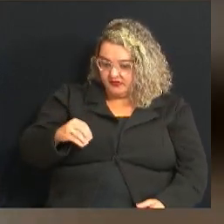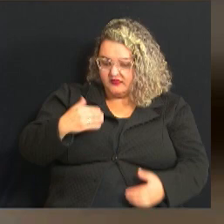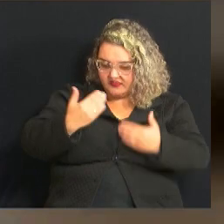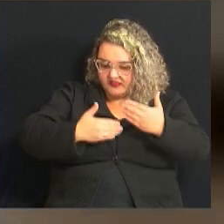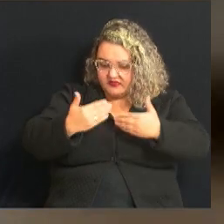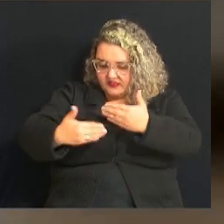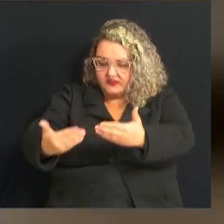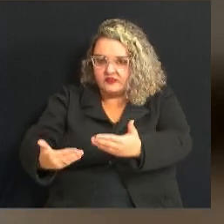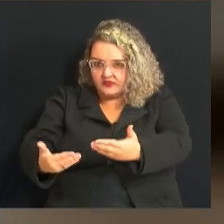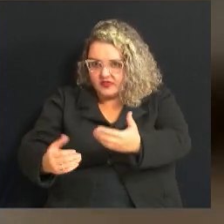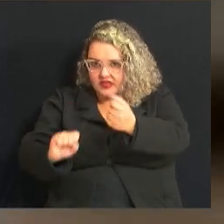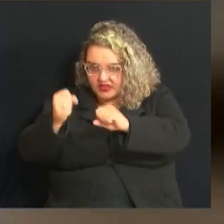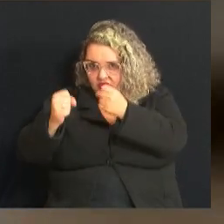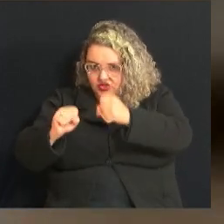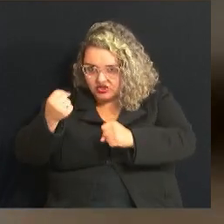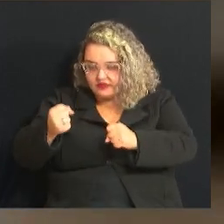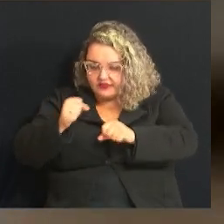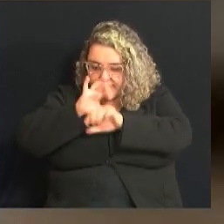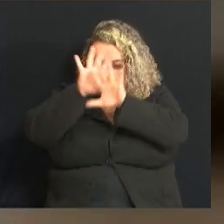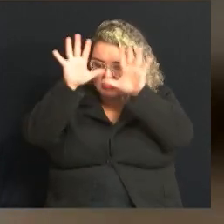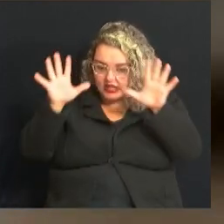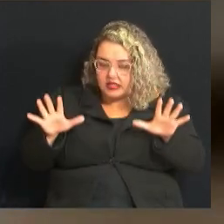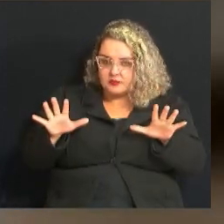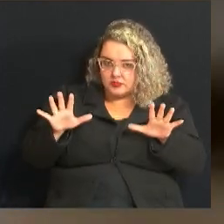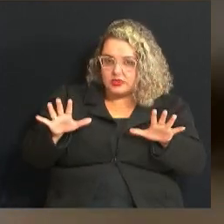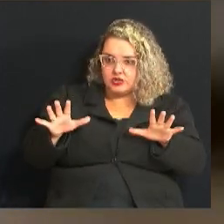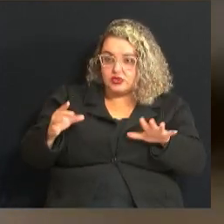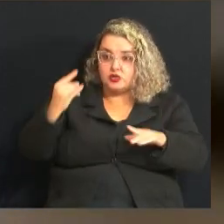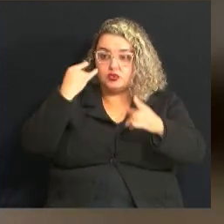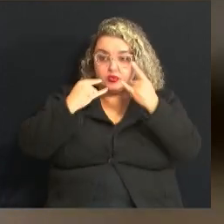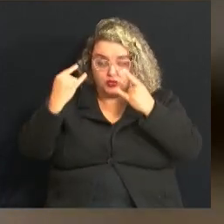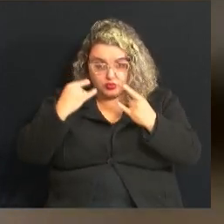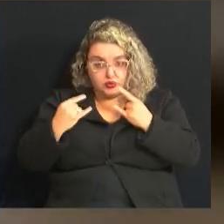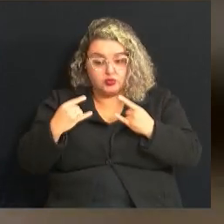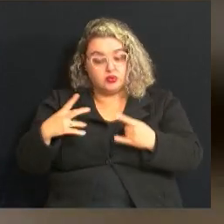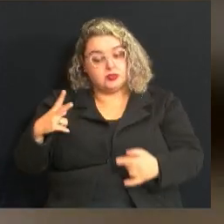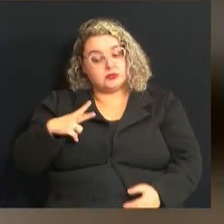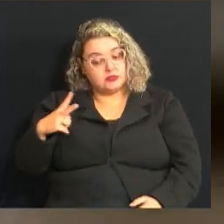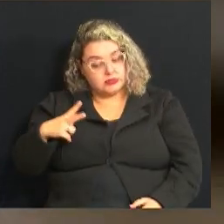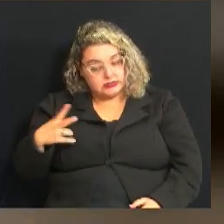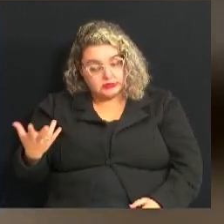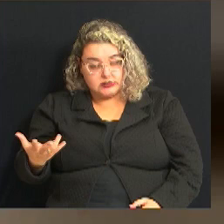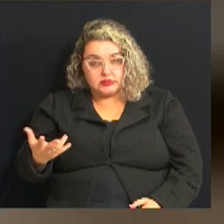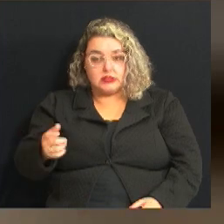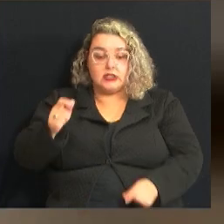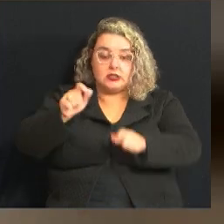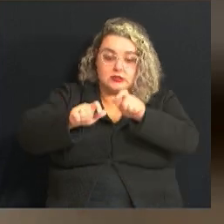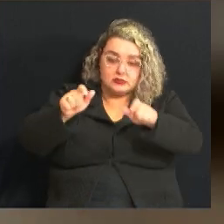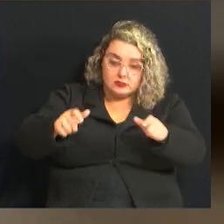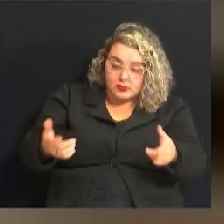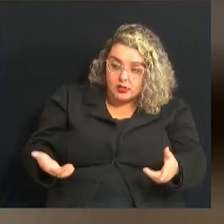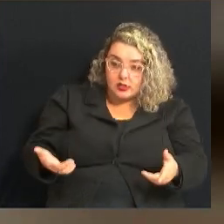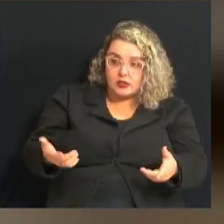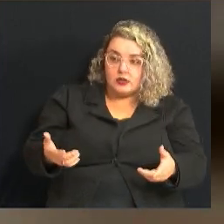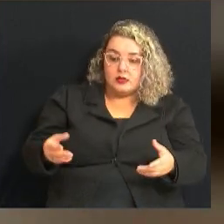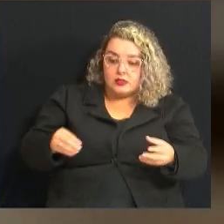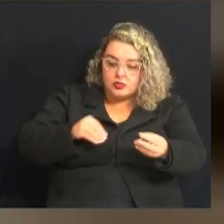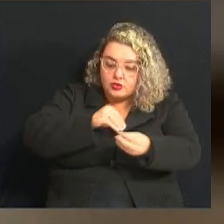ter claramente aí o interesse da iniciativa privada, das pessoas que estão envolvidas em